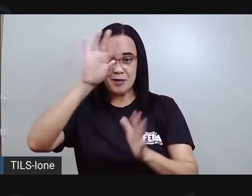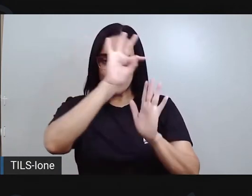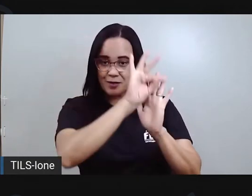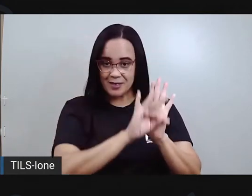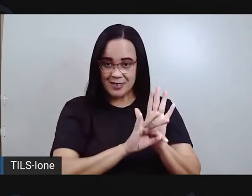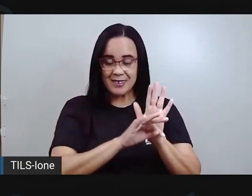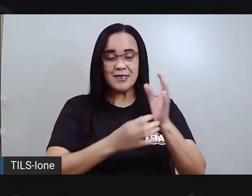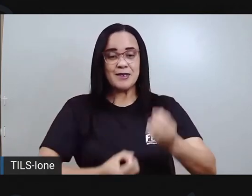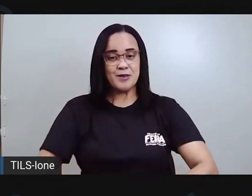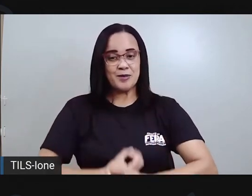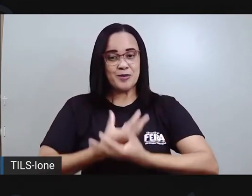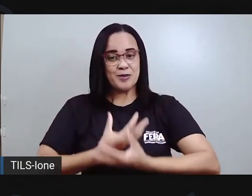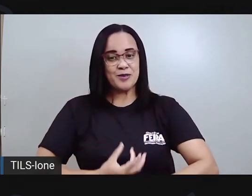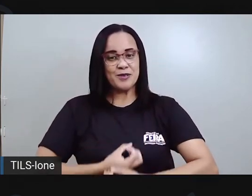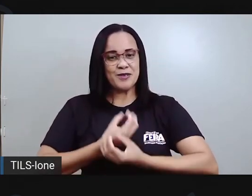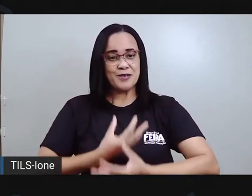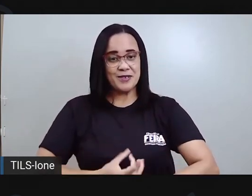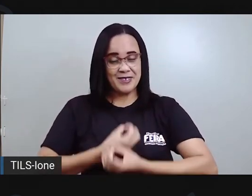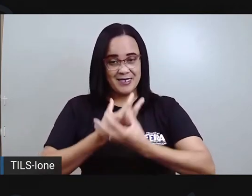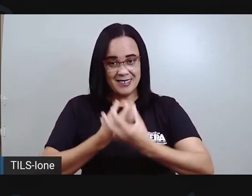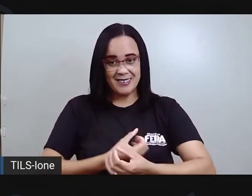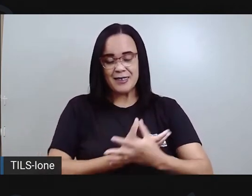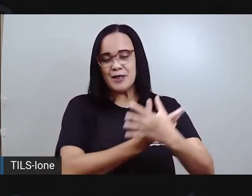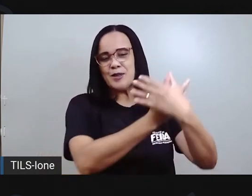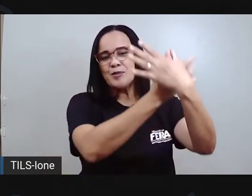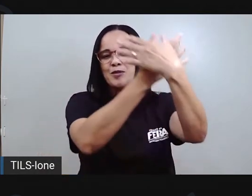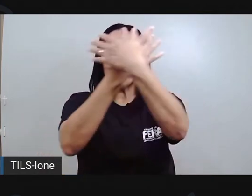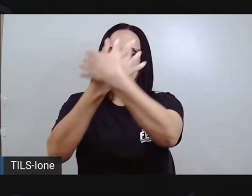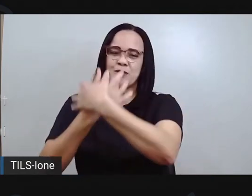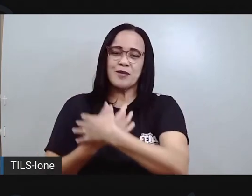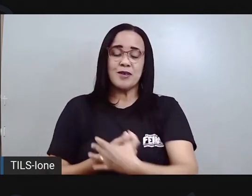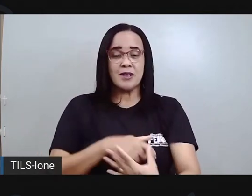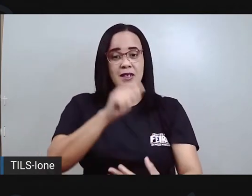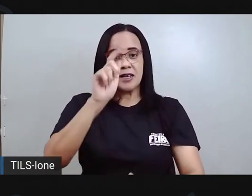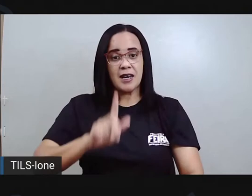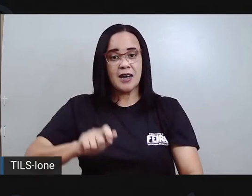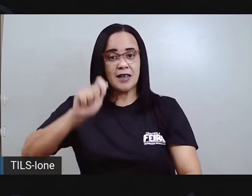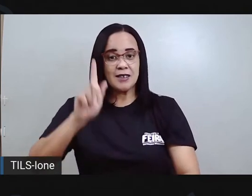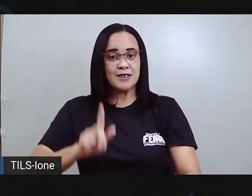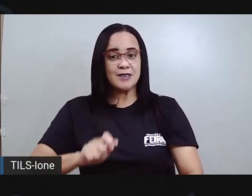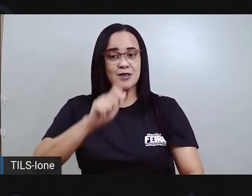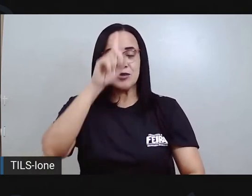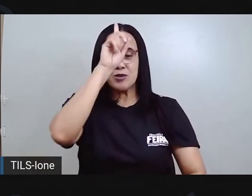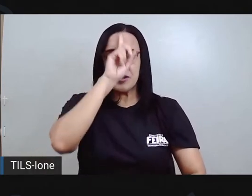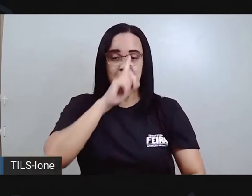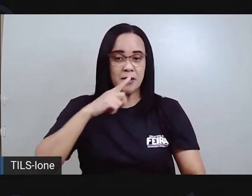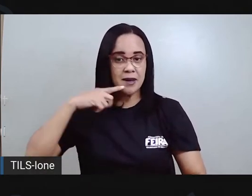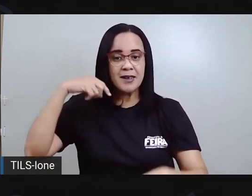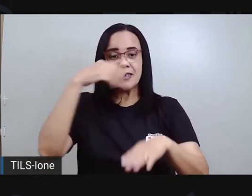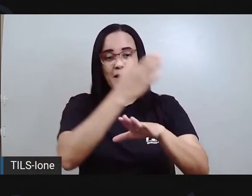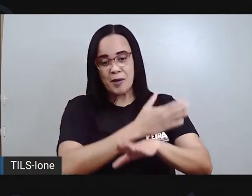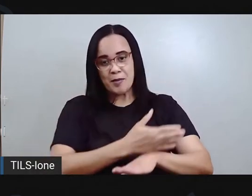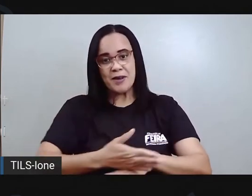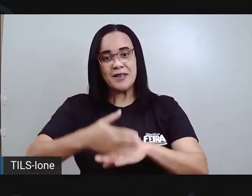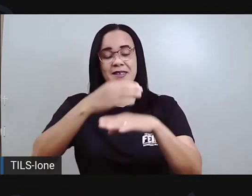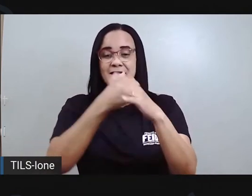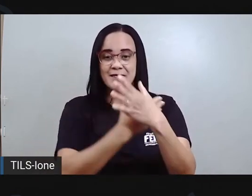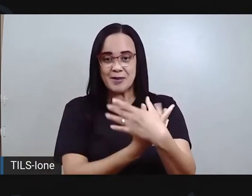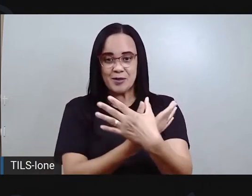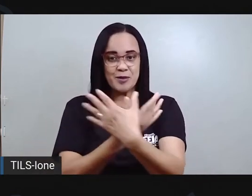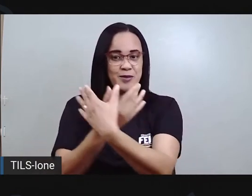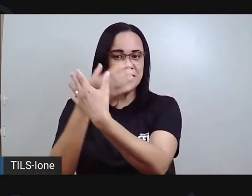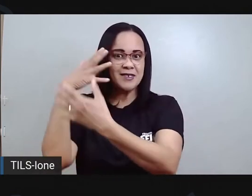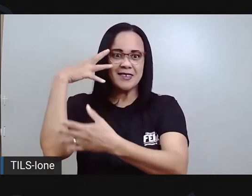Das borboletas azuis, amarelas e brancas brincam na luz, as belas borboletas?